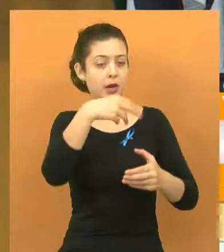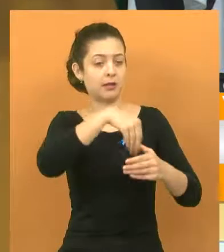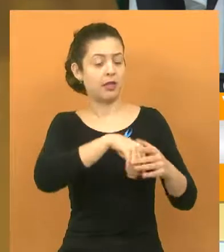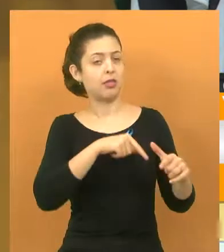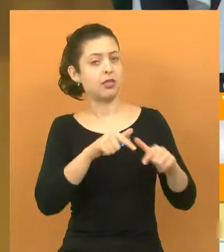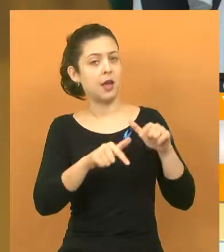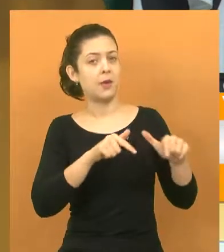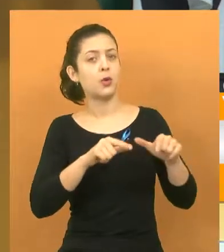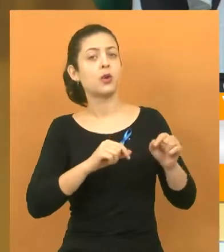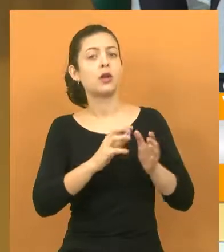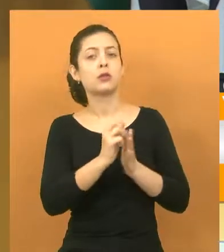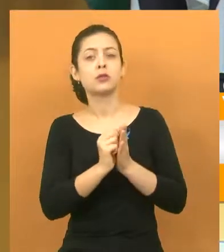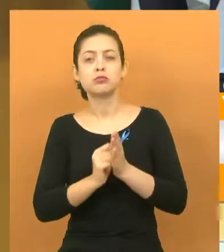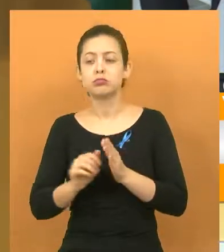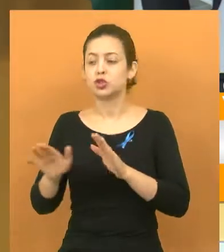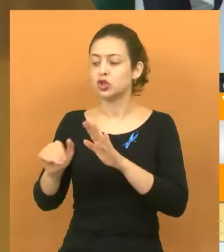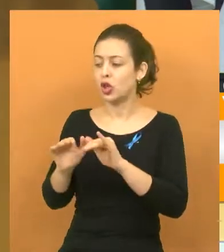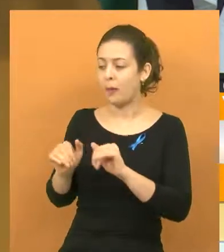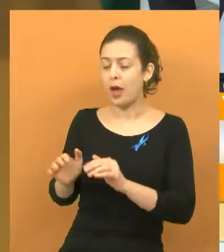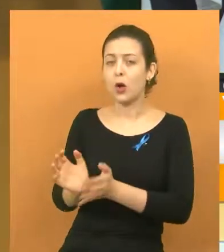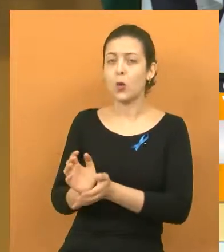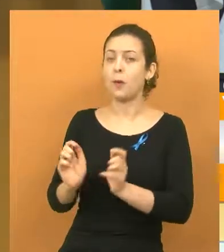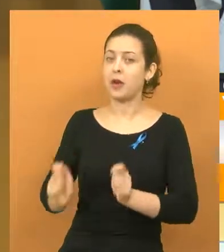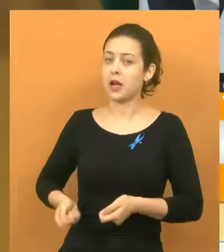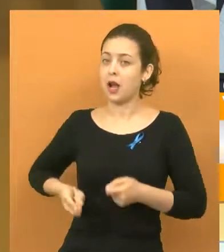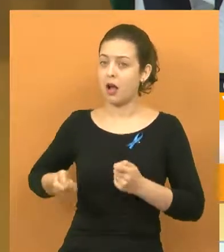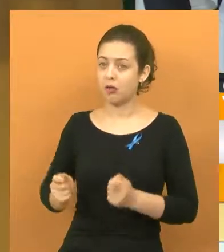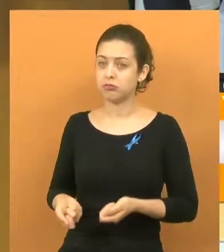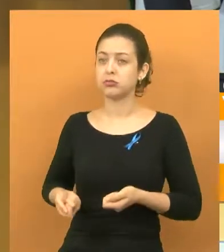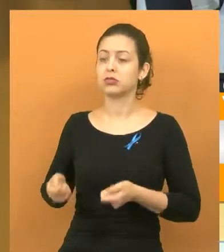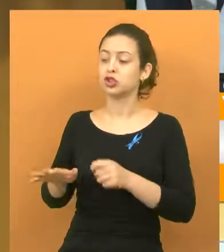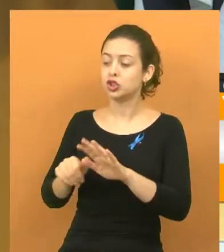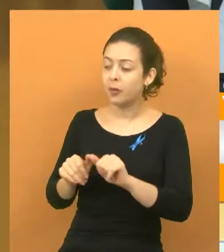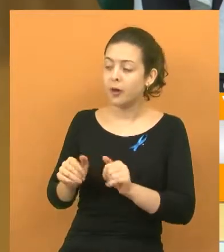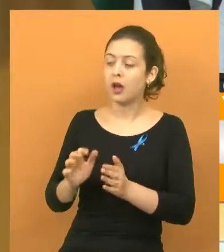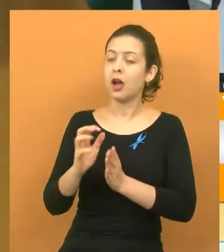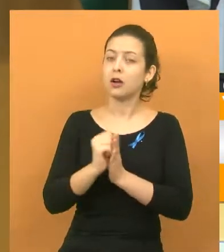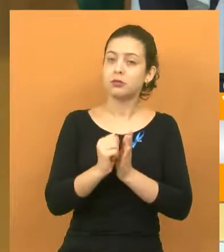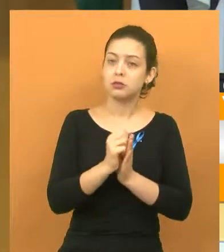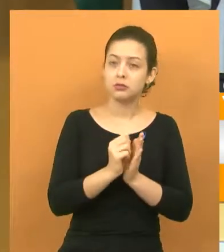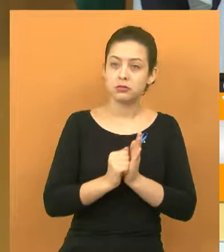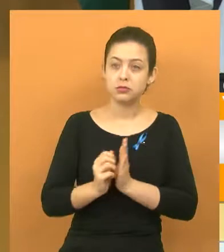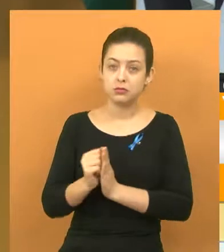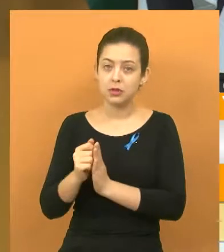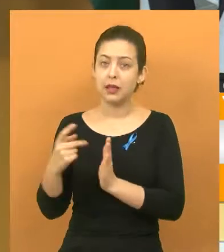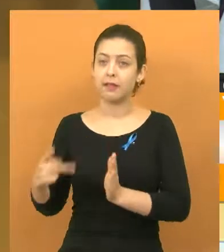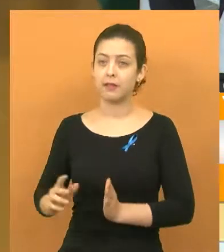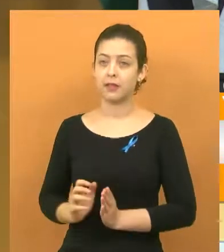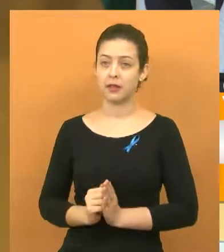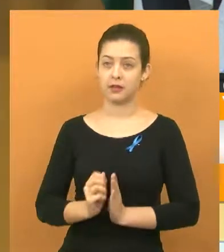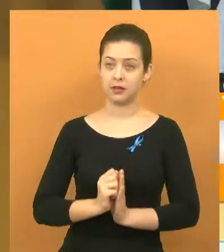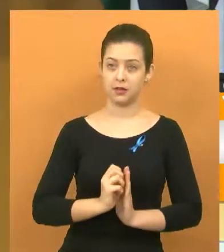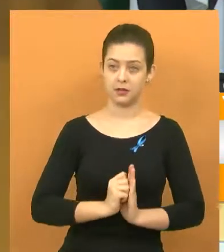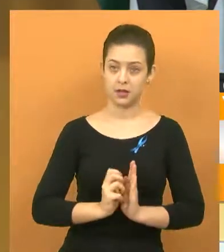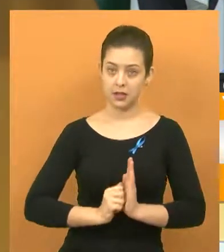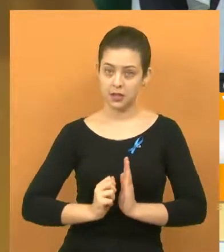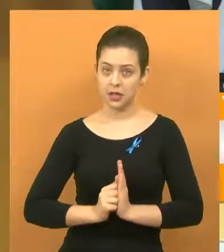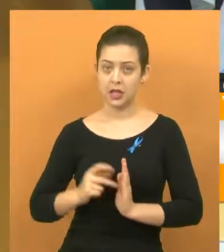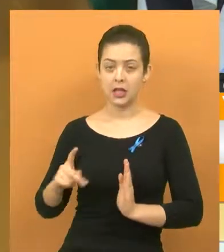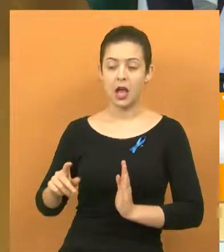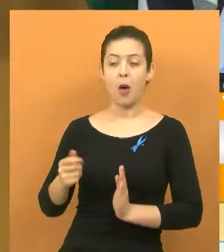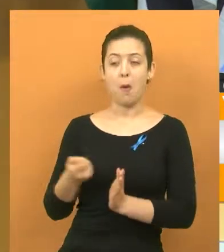trabalho de chamar esse pessoal que tem carroça, fazer um cadastramento deles sem